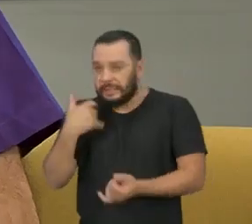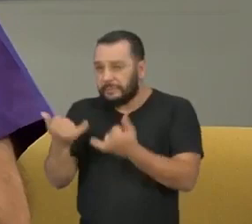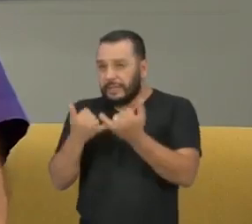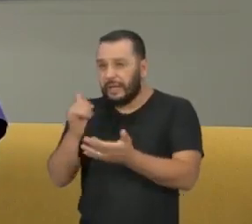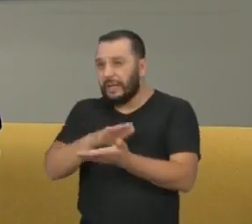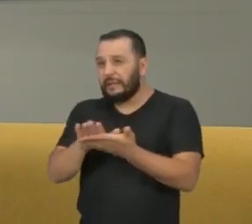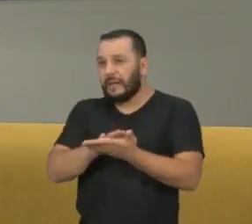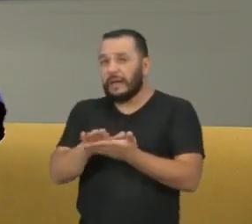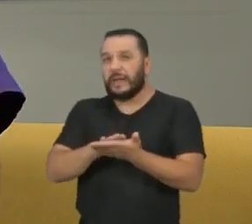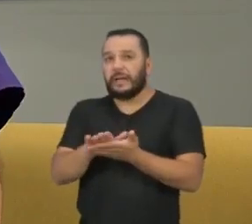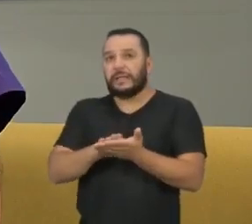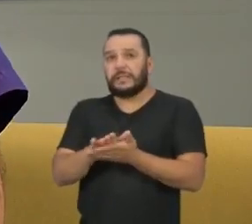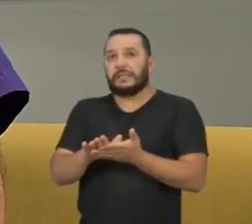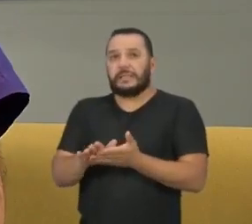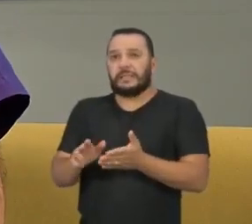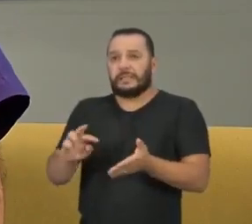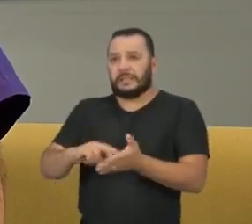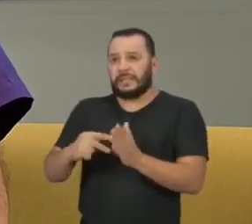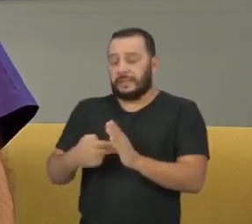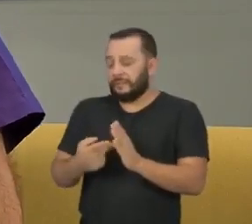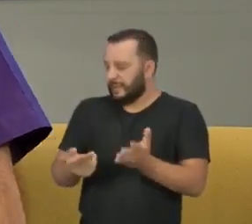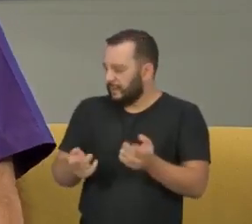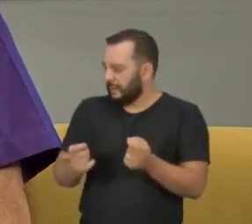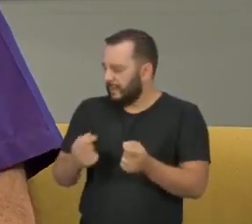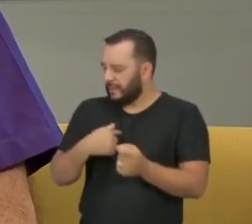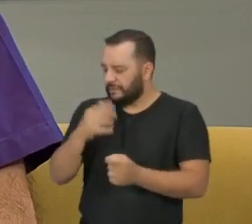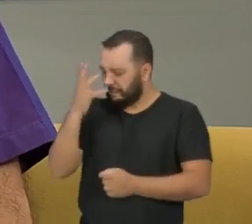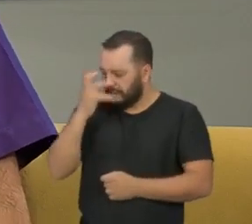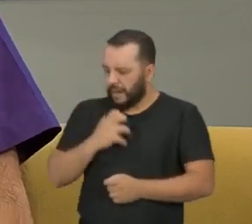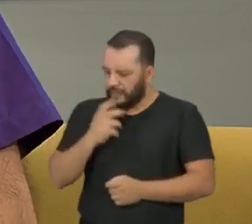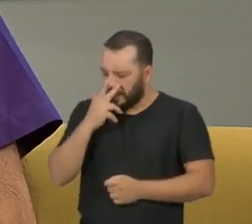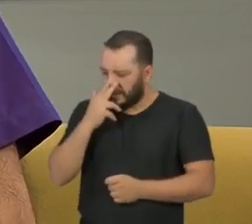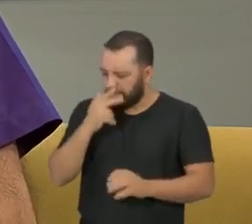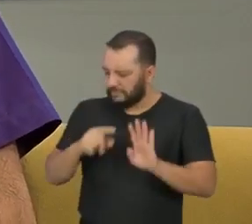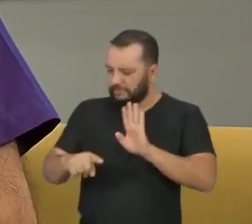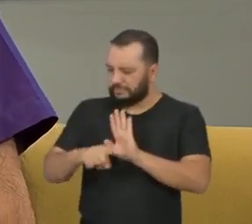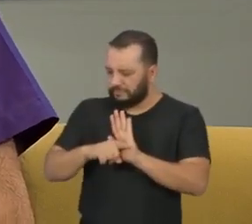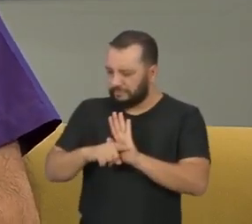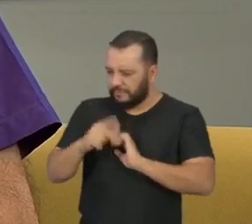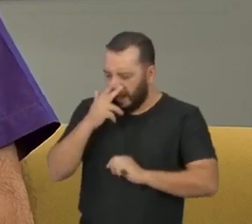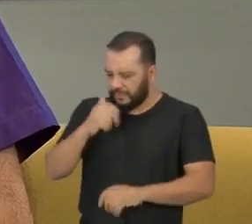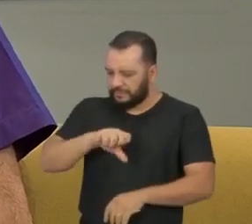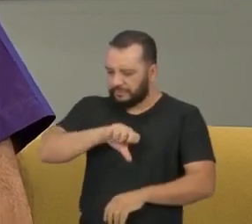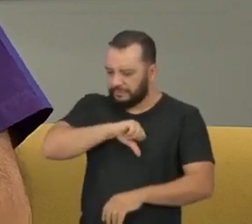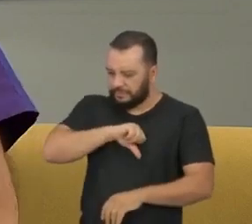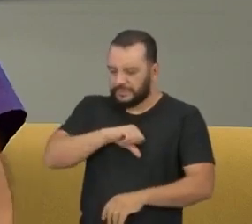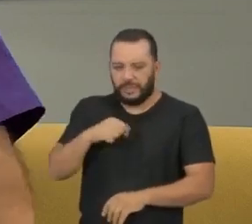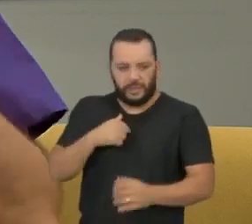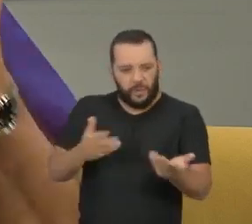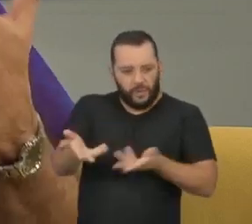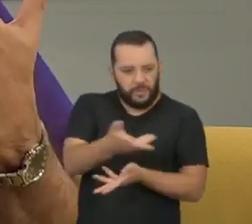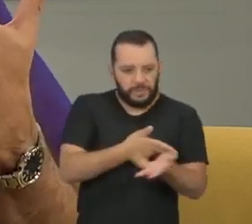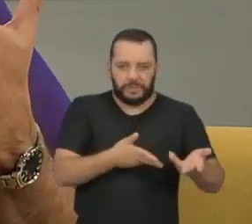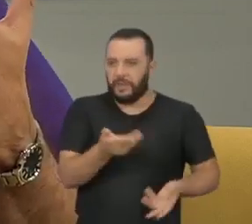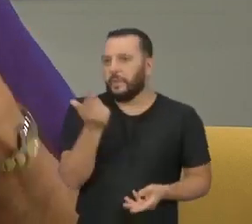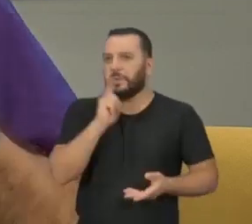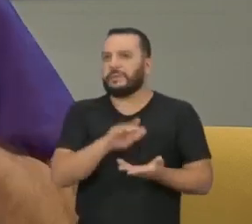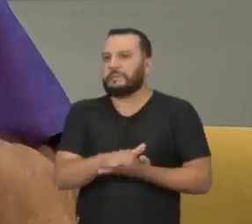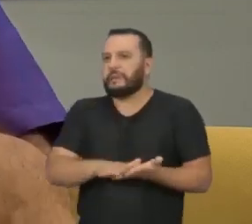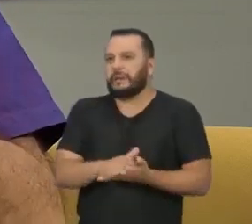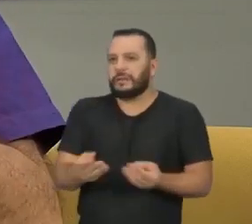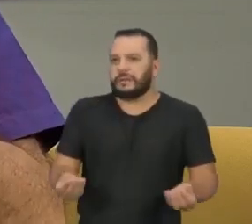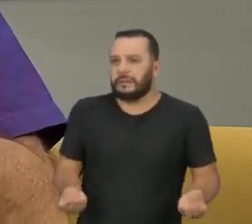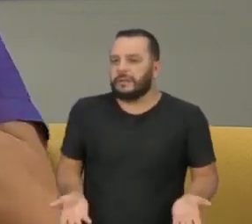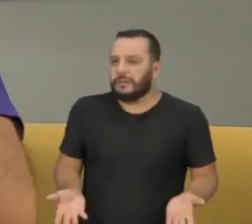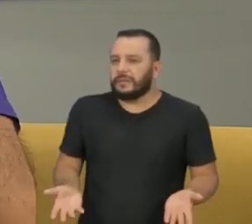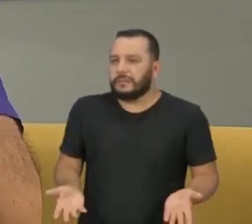consegue fazer daquilo uma boa história, você não consegue compartilhar aquilo com os outros, você não consegue integrar aquilo com a sua história, você